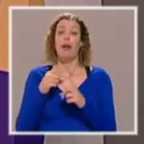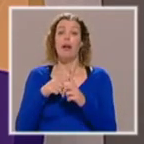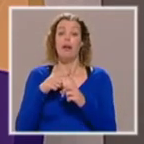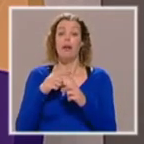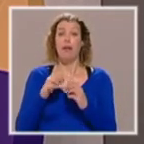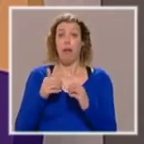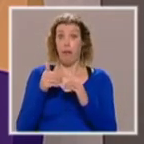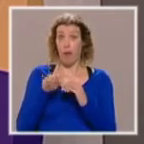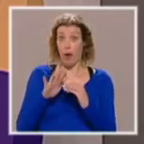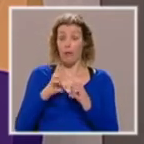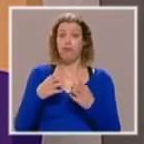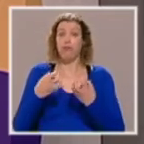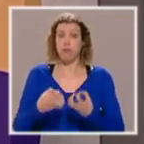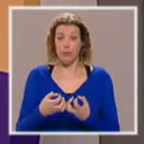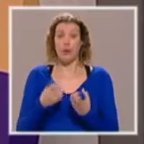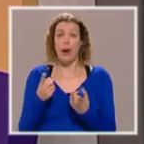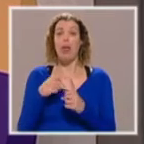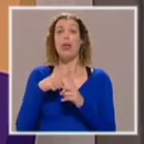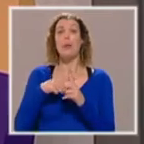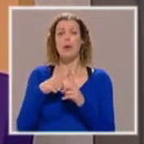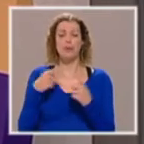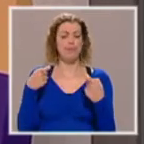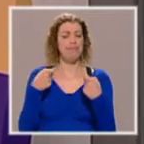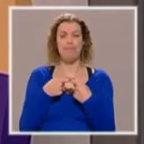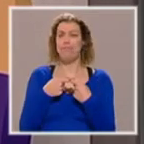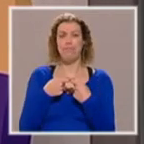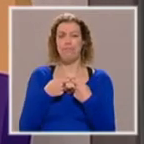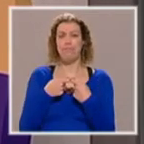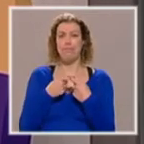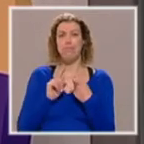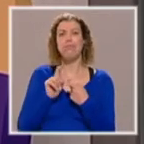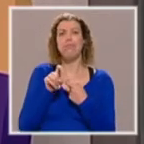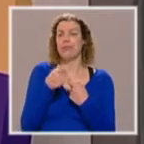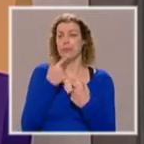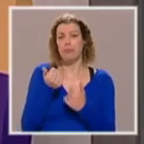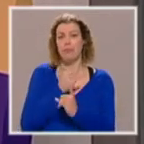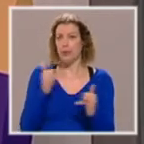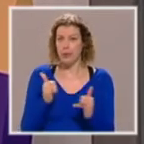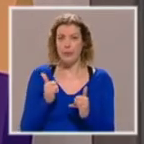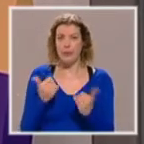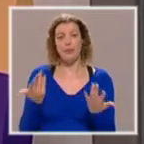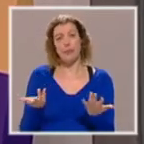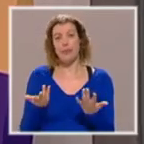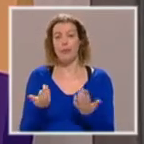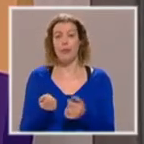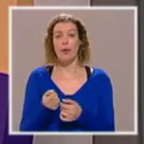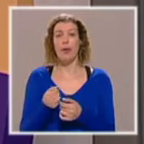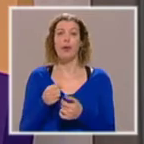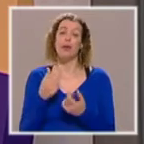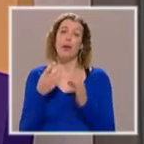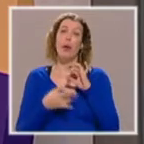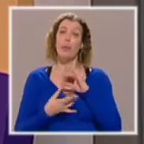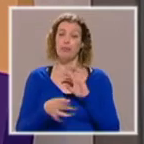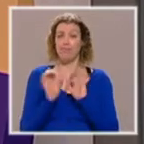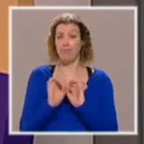fora da cavidade, a temperatura não é compatível com o processo de formação de espermatozoides, não se forma também testosterona